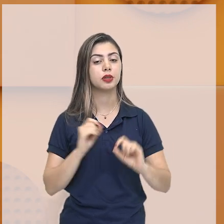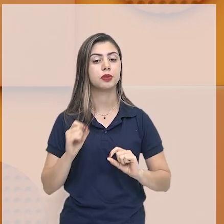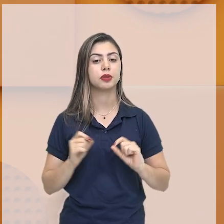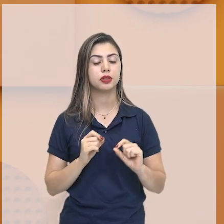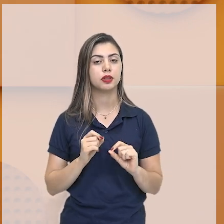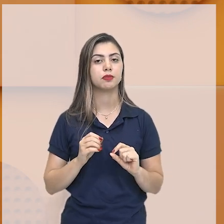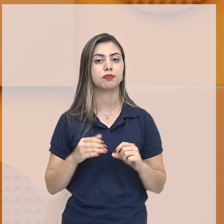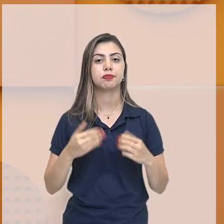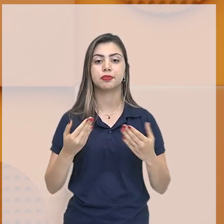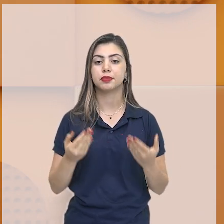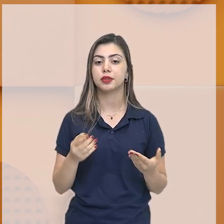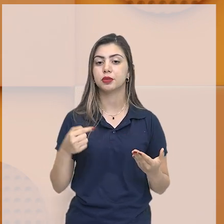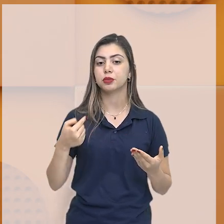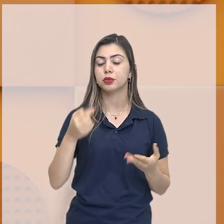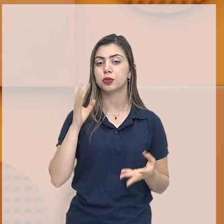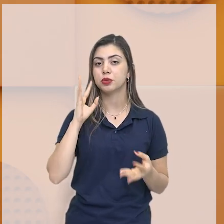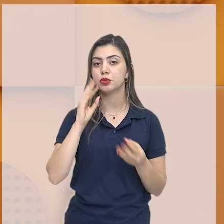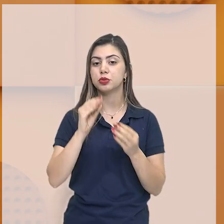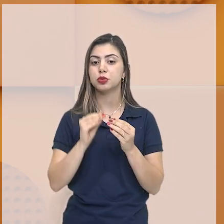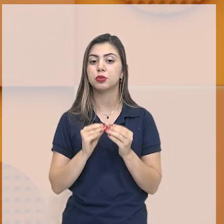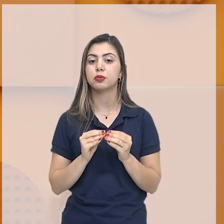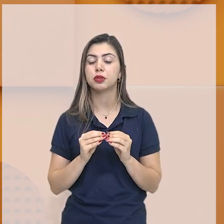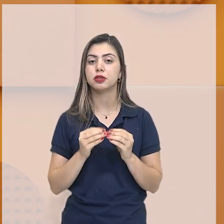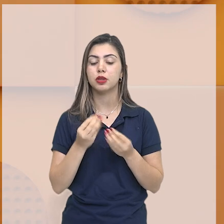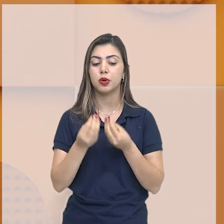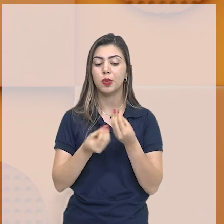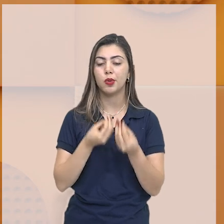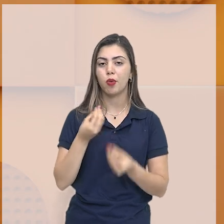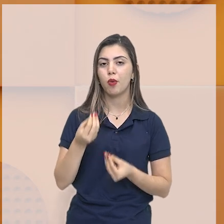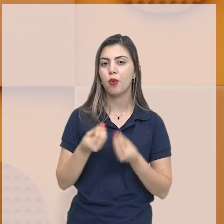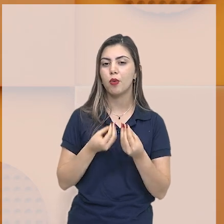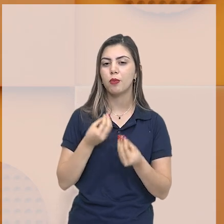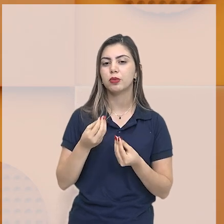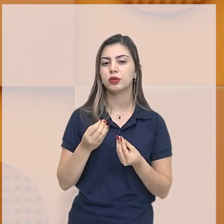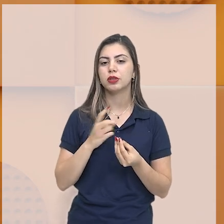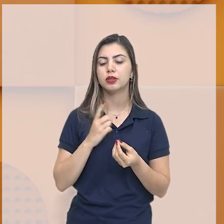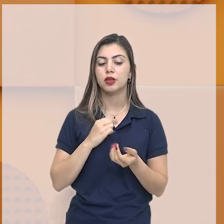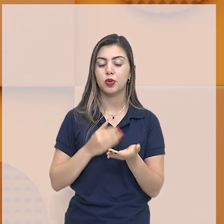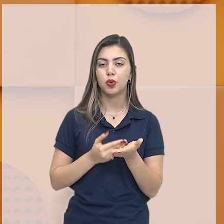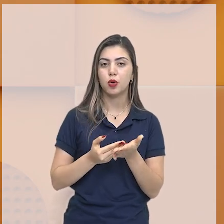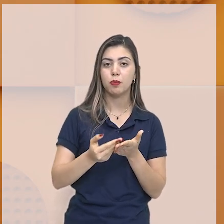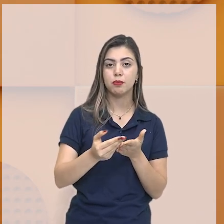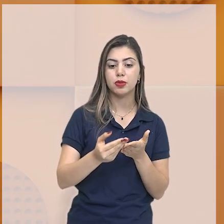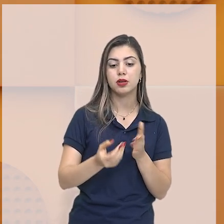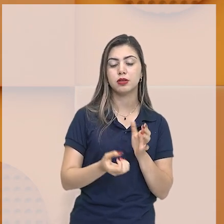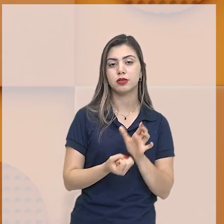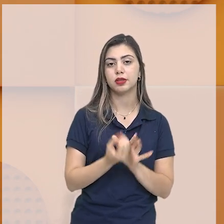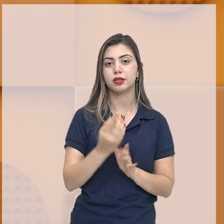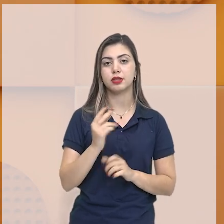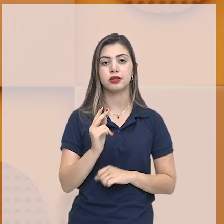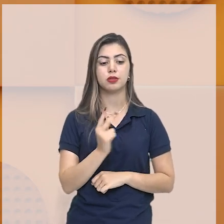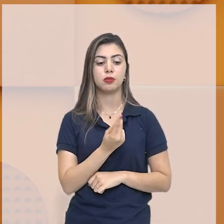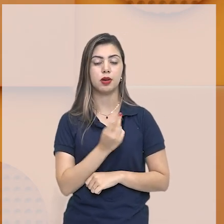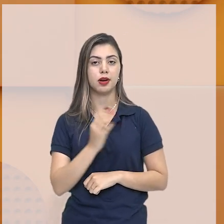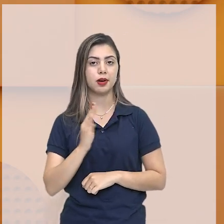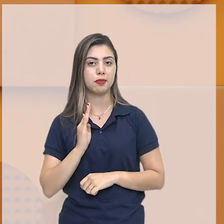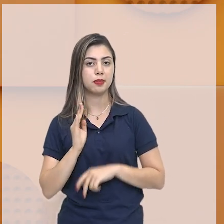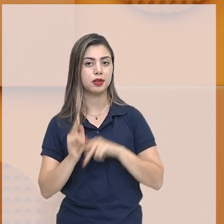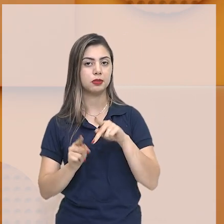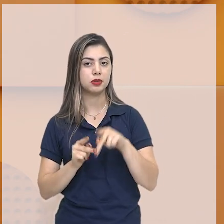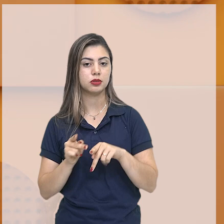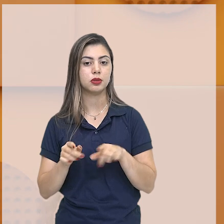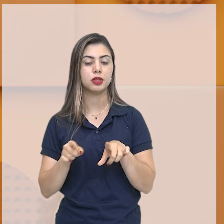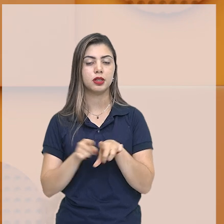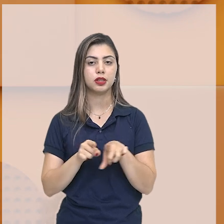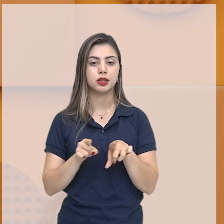para a compreensão de todo esse processo, desde a origem do povo hebraico até mesmo